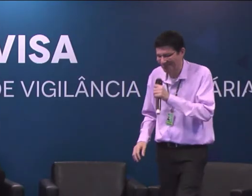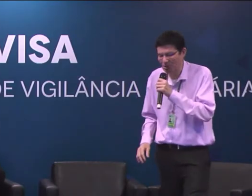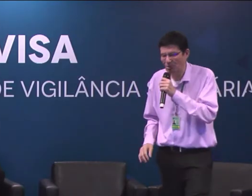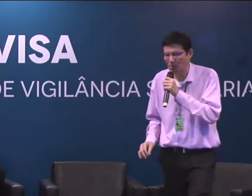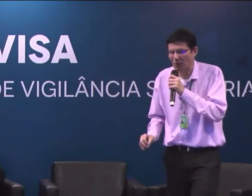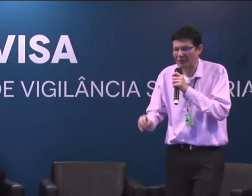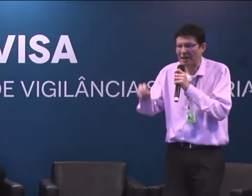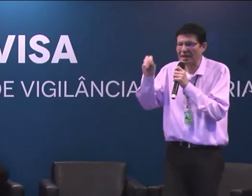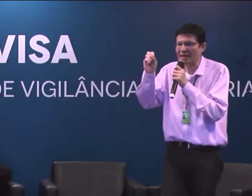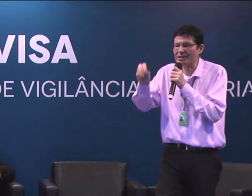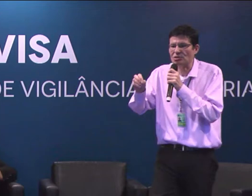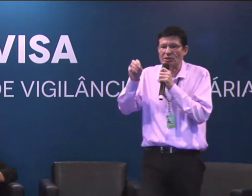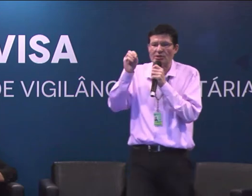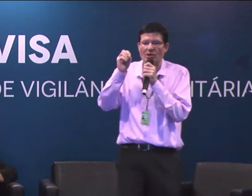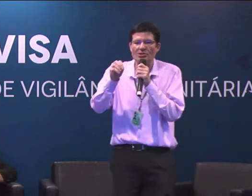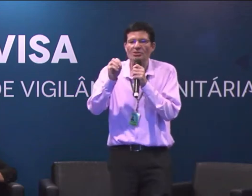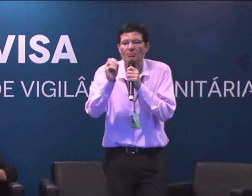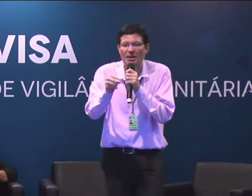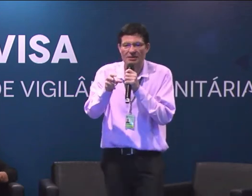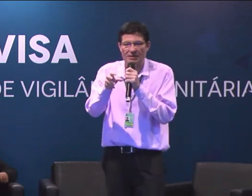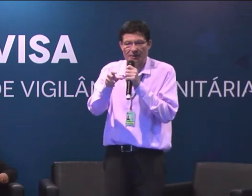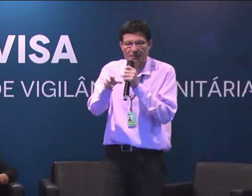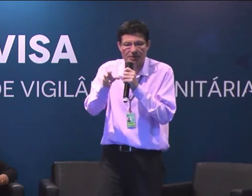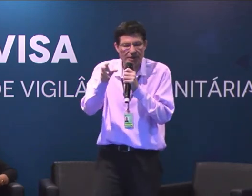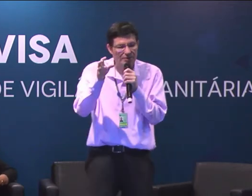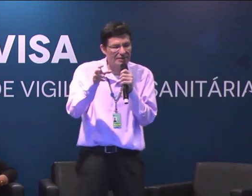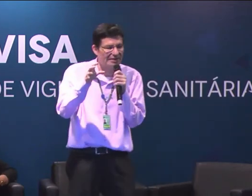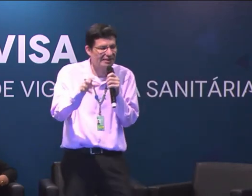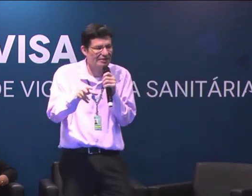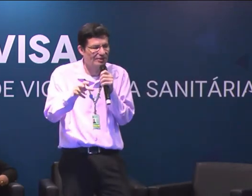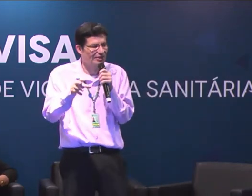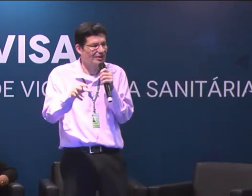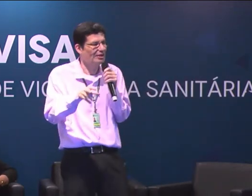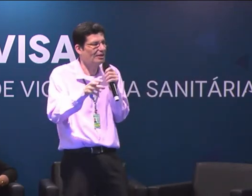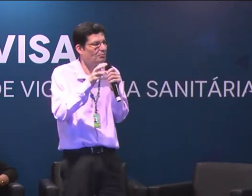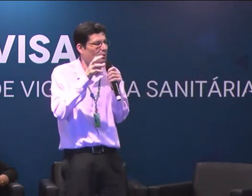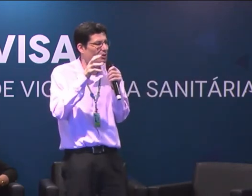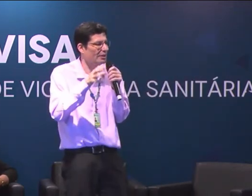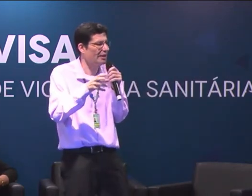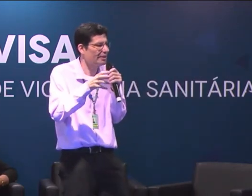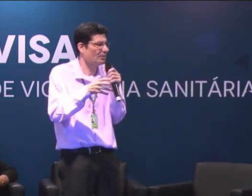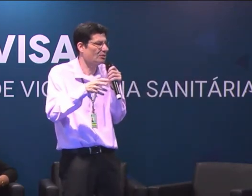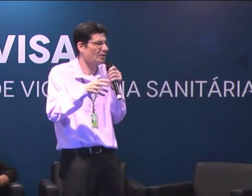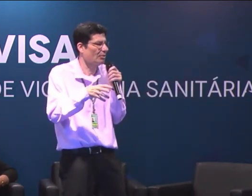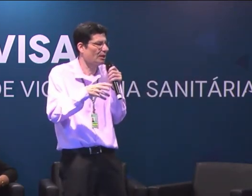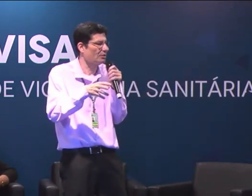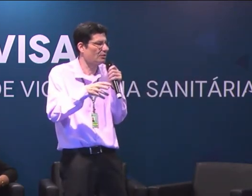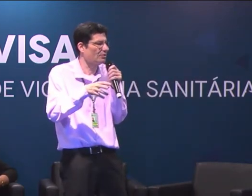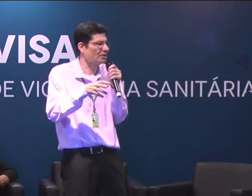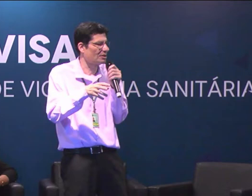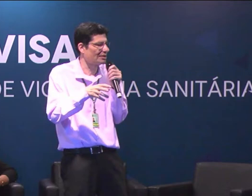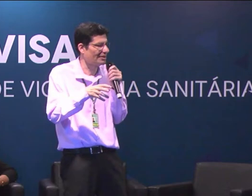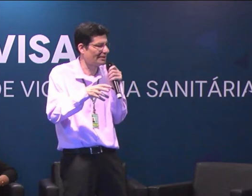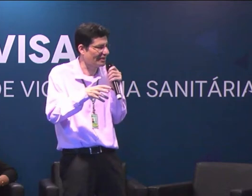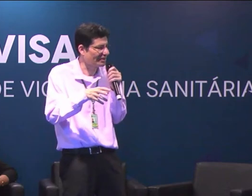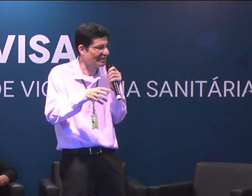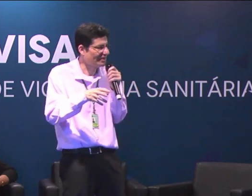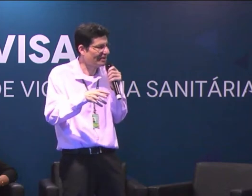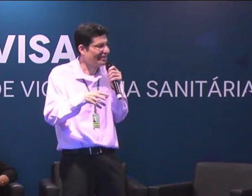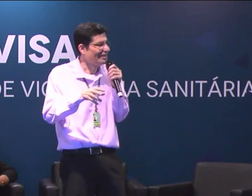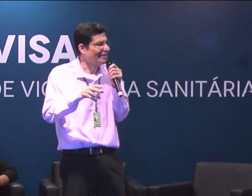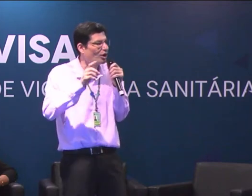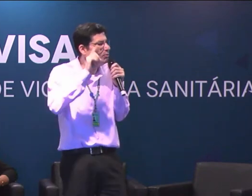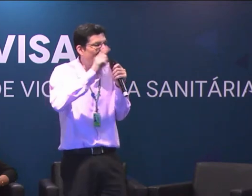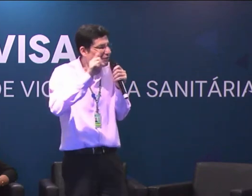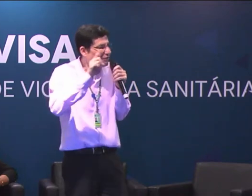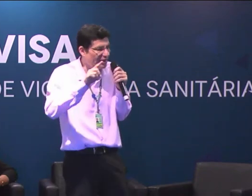muito bom. É isso que é o nosso trabalho, Geraldo. O que o Geraldo está trazendo aqui é importante. Esse é o nosso trabalho de vigilância sanitária. Só